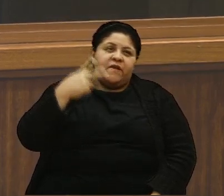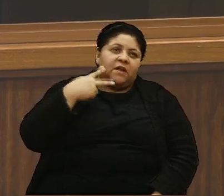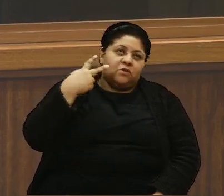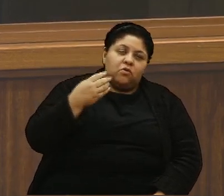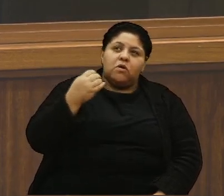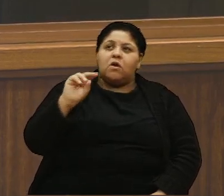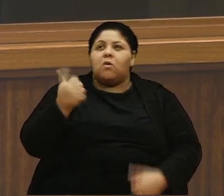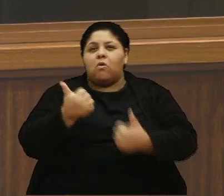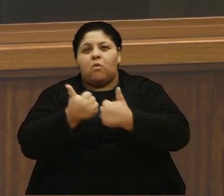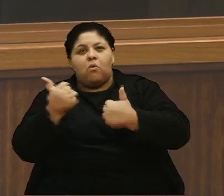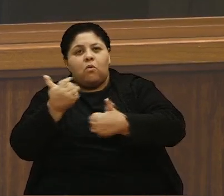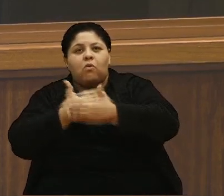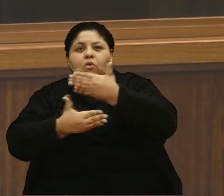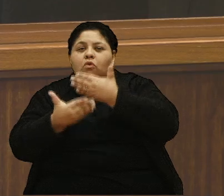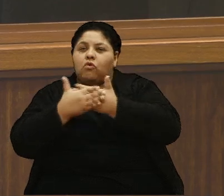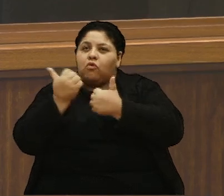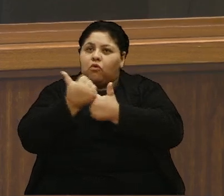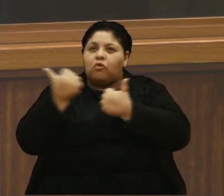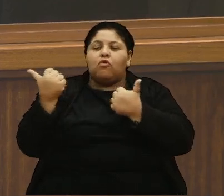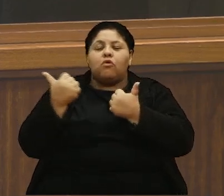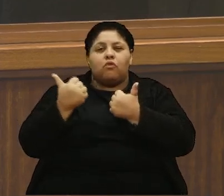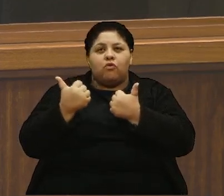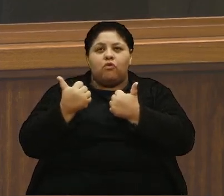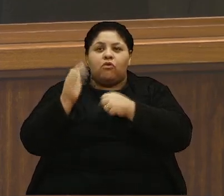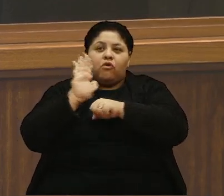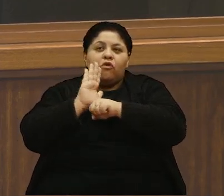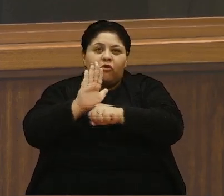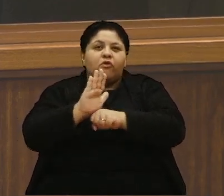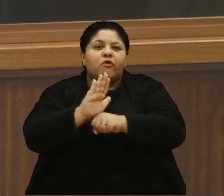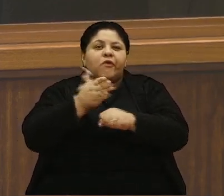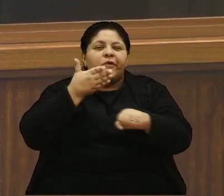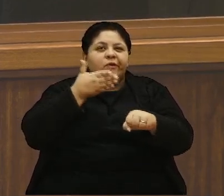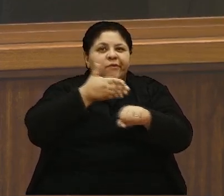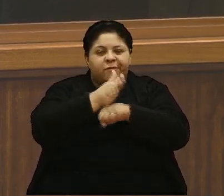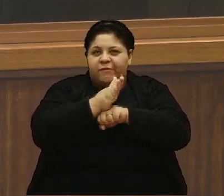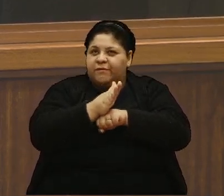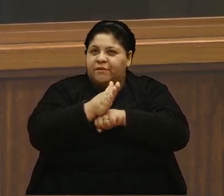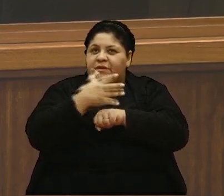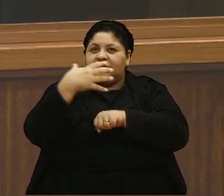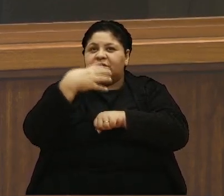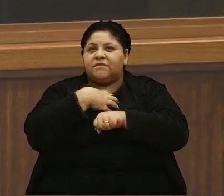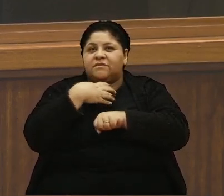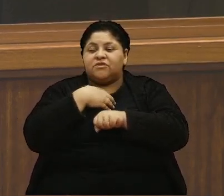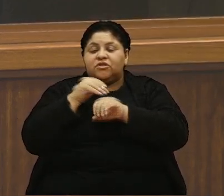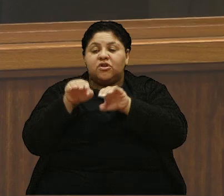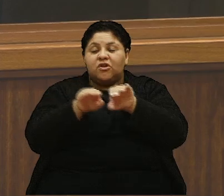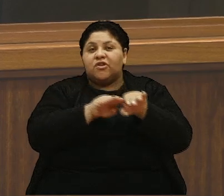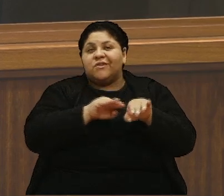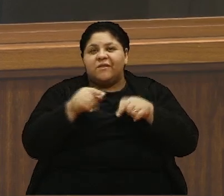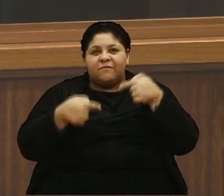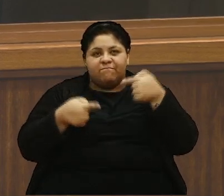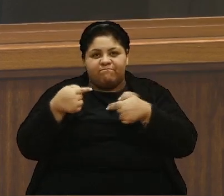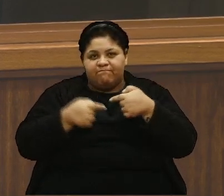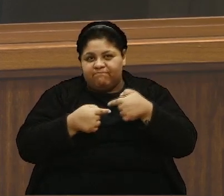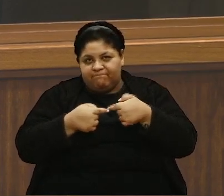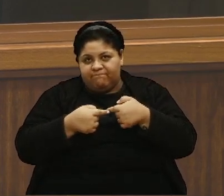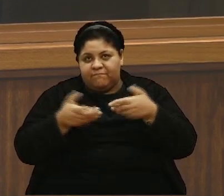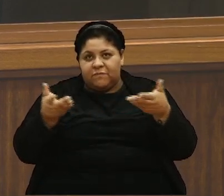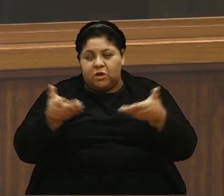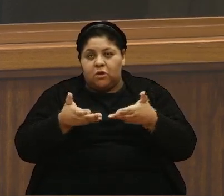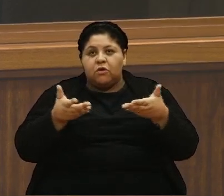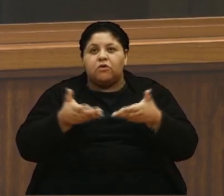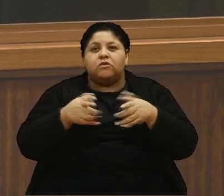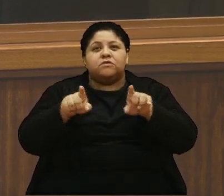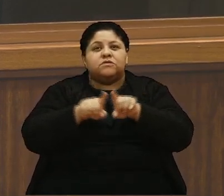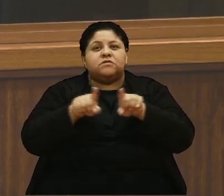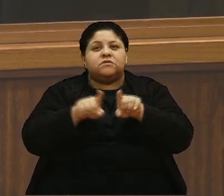assessorias. E todas as assessorias contribuem e participam de forma igual no debate. Então, quero estender